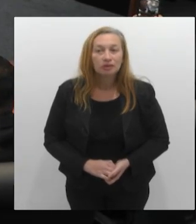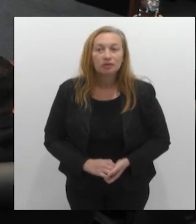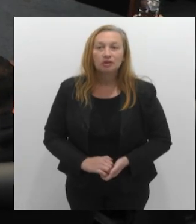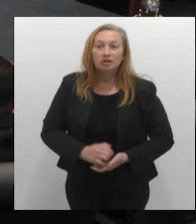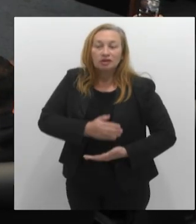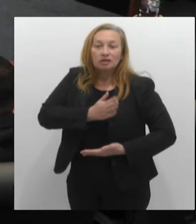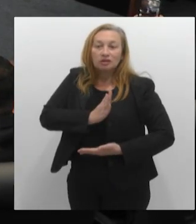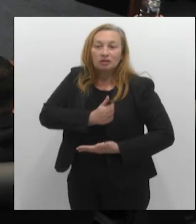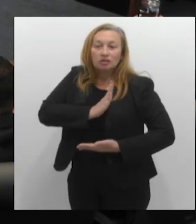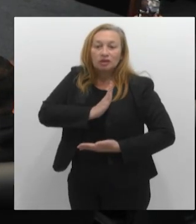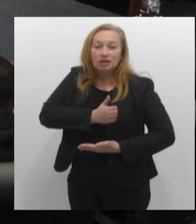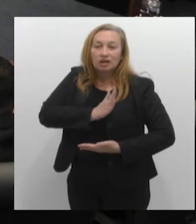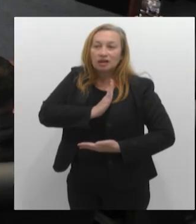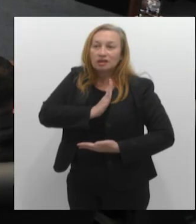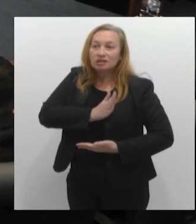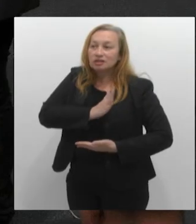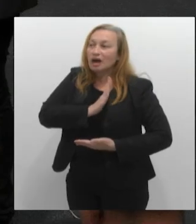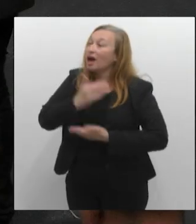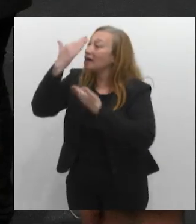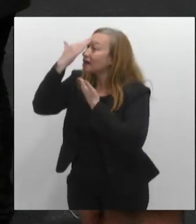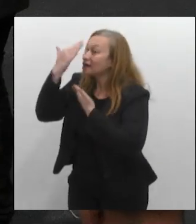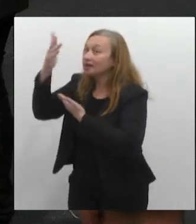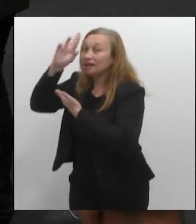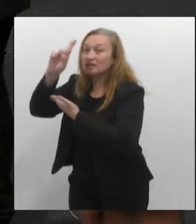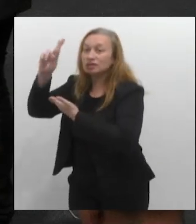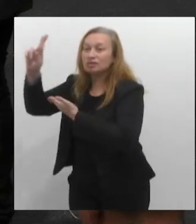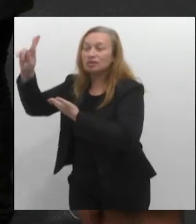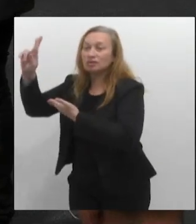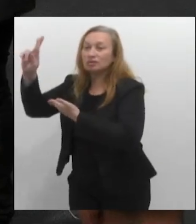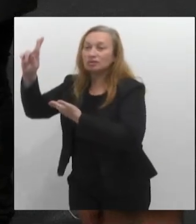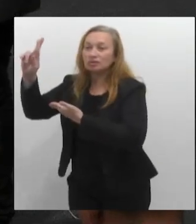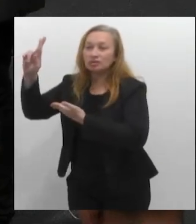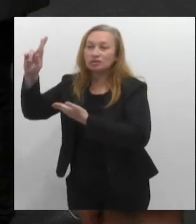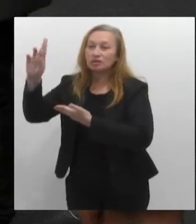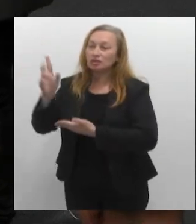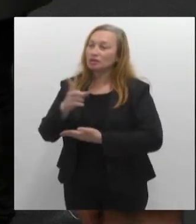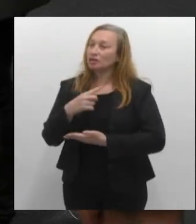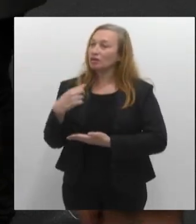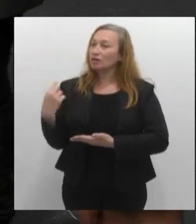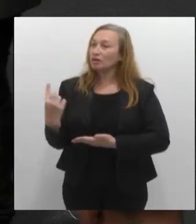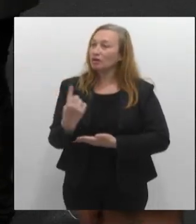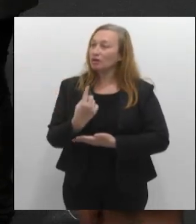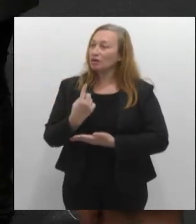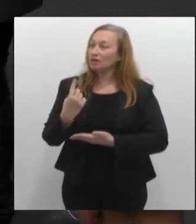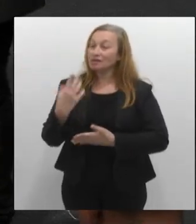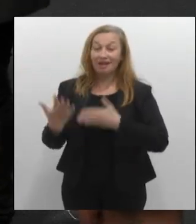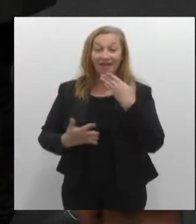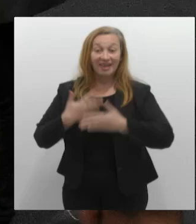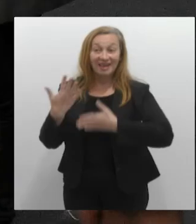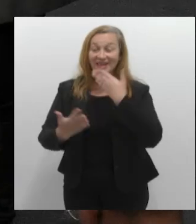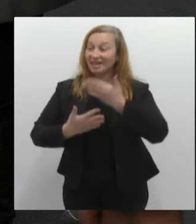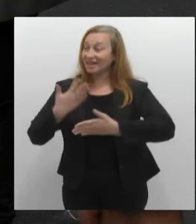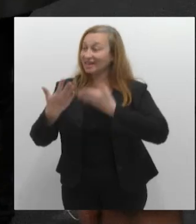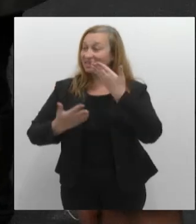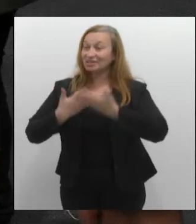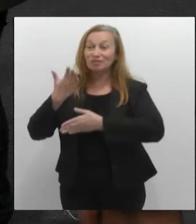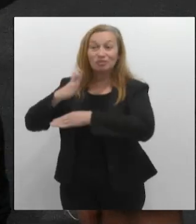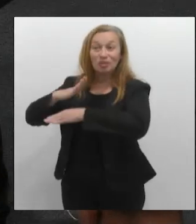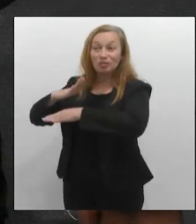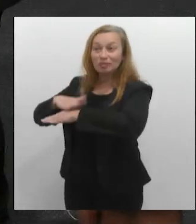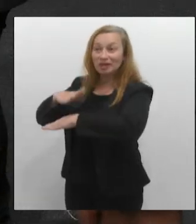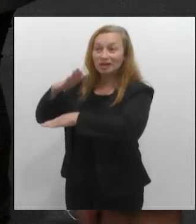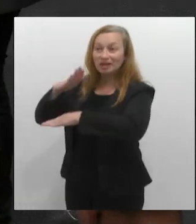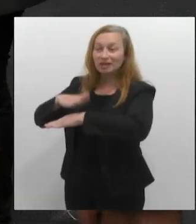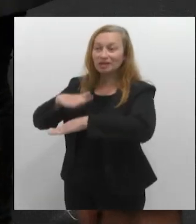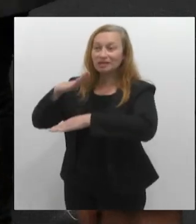Grato ao Senhor, eu que vos amo neste jubileu,